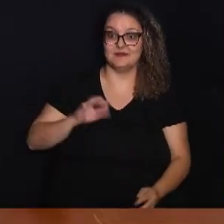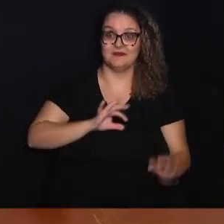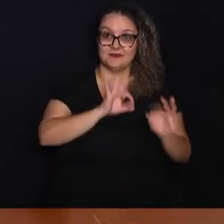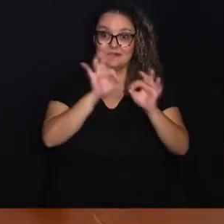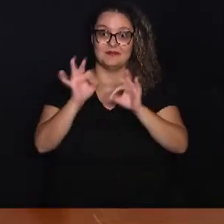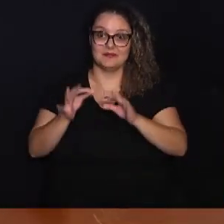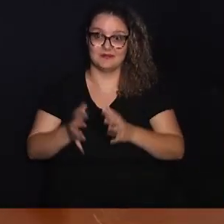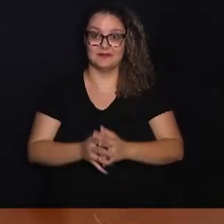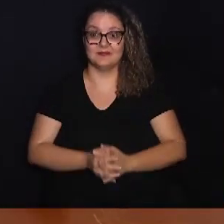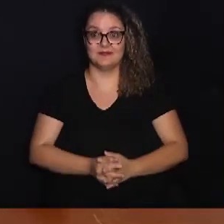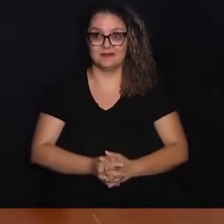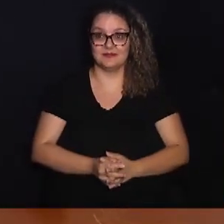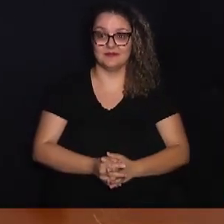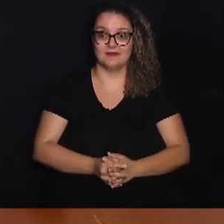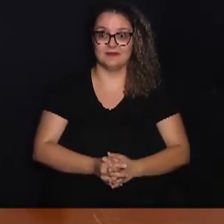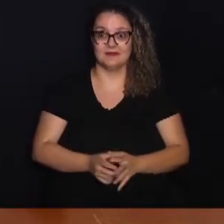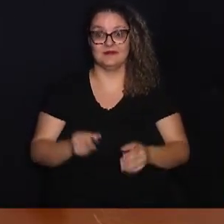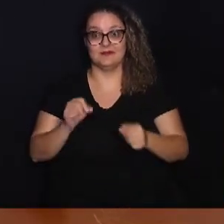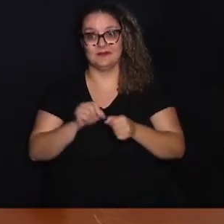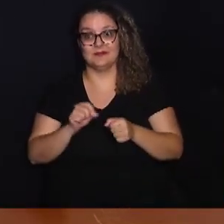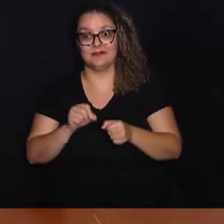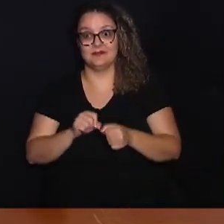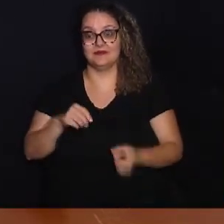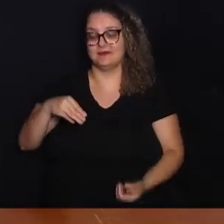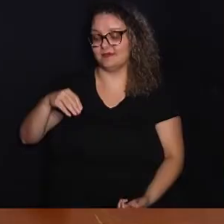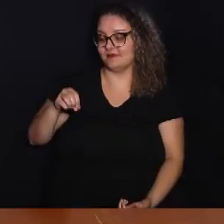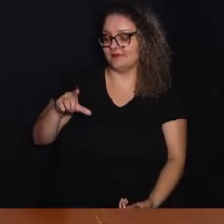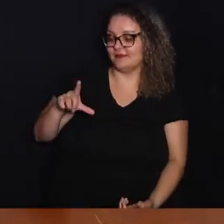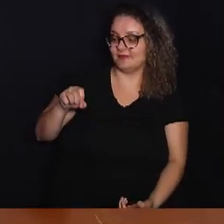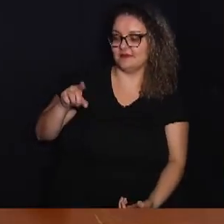crescimento e fazem o molde,